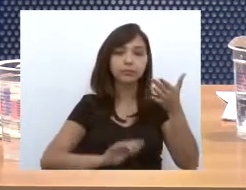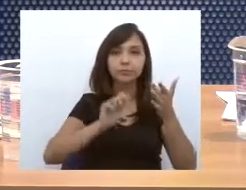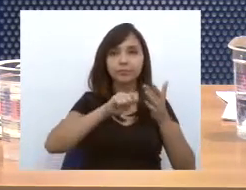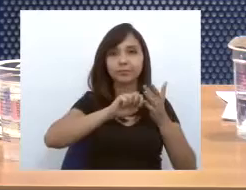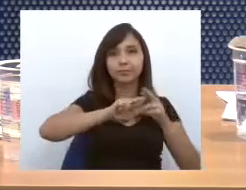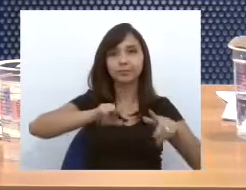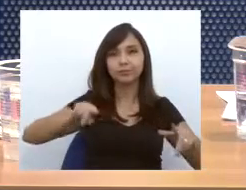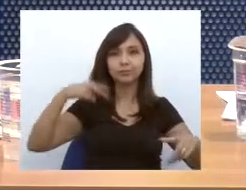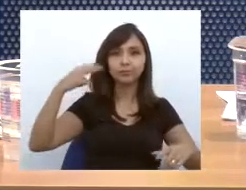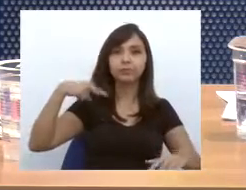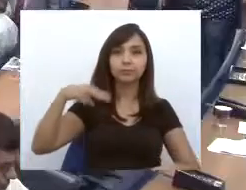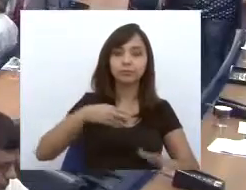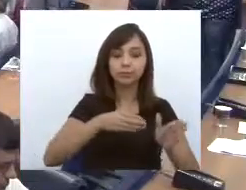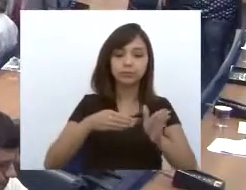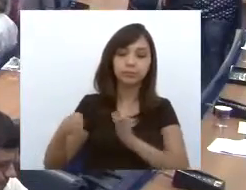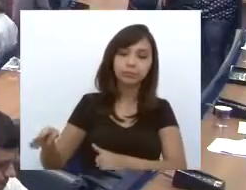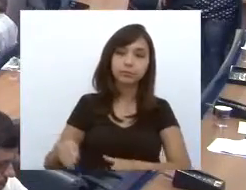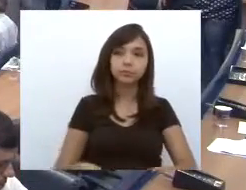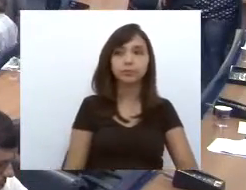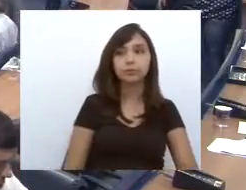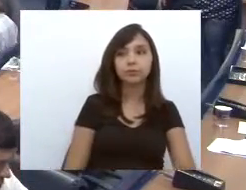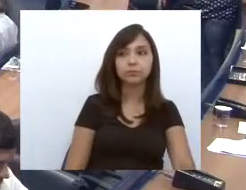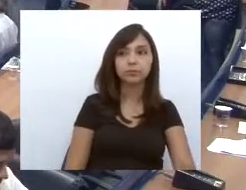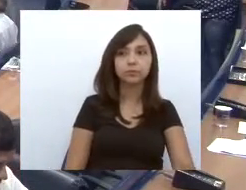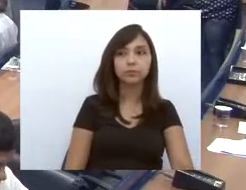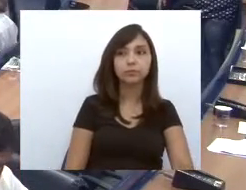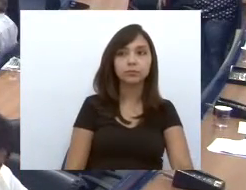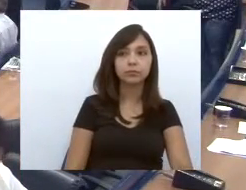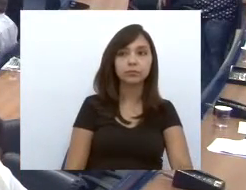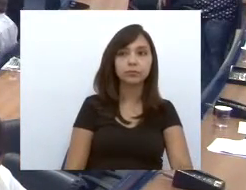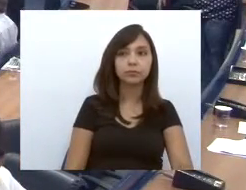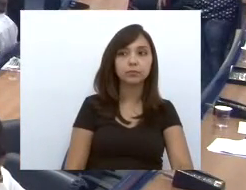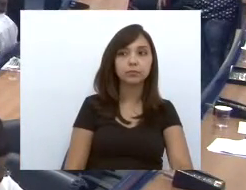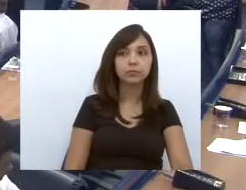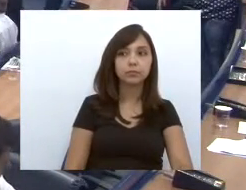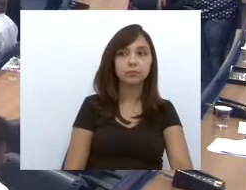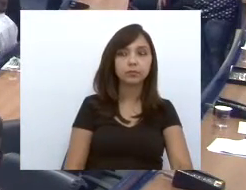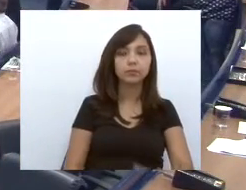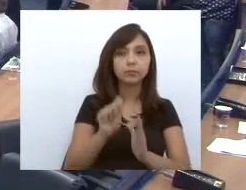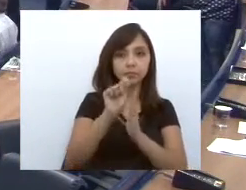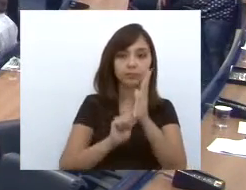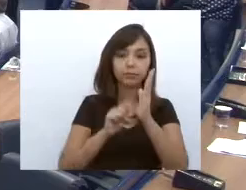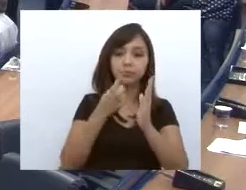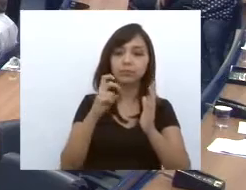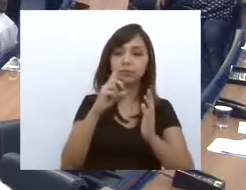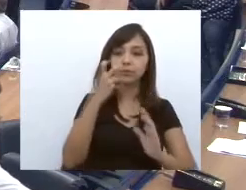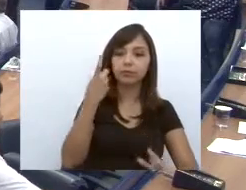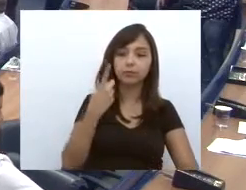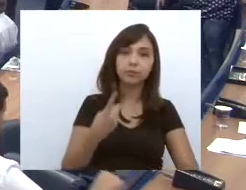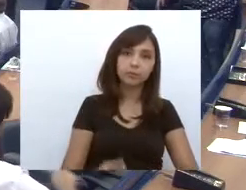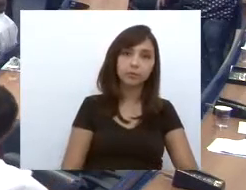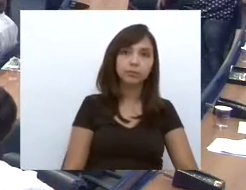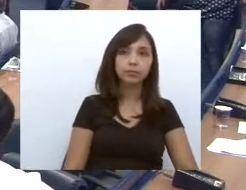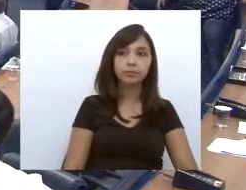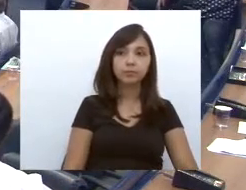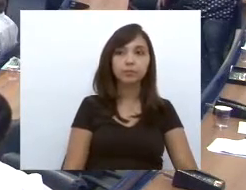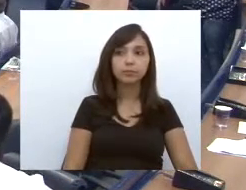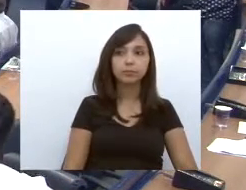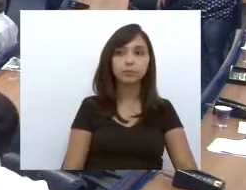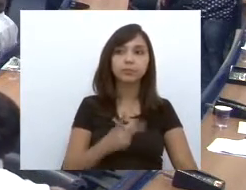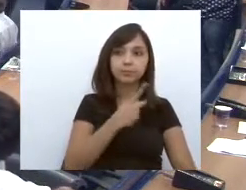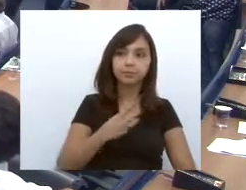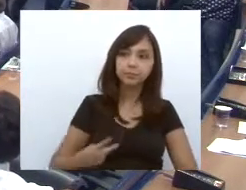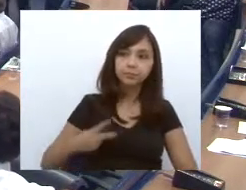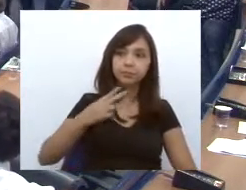vereadores. Pela ordem, presidente. Na ordem, vereador Marcelo. Gostaria de falar pelo artigo 151, senhor presidente. Pelo artigo 151, vereador. Bom, presidente,